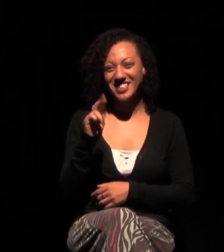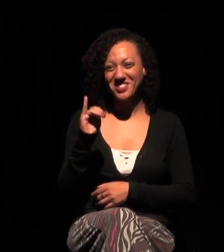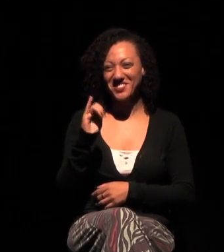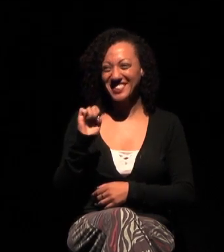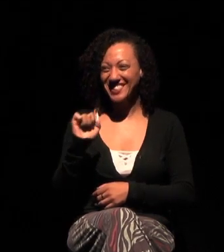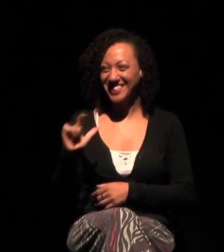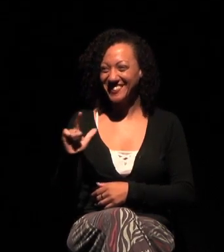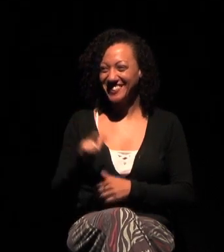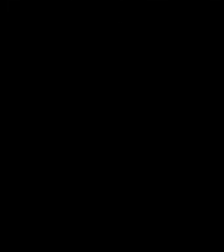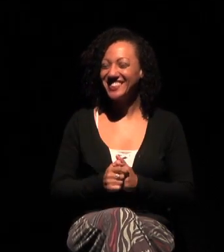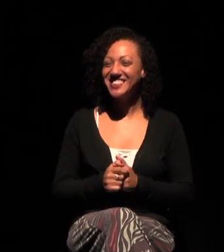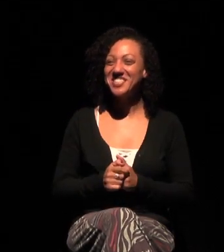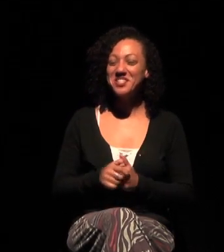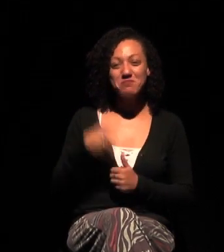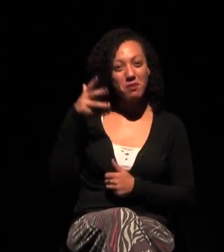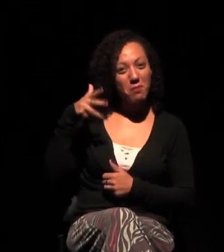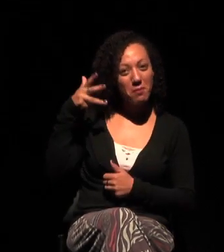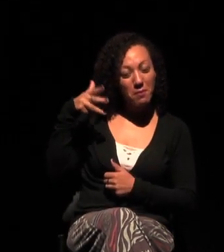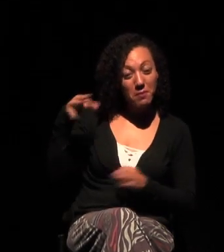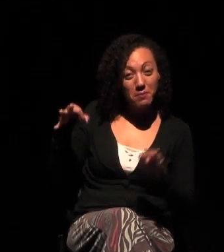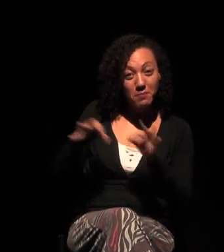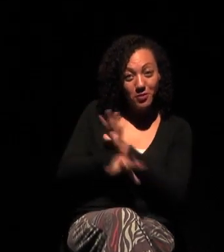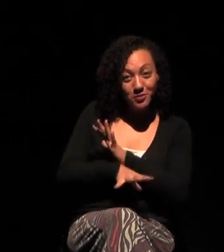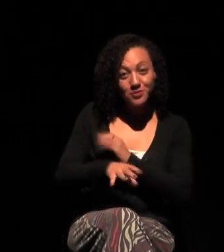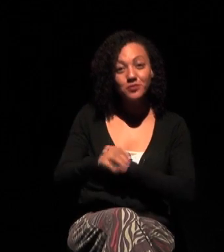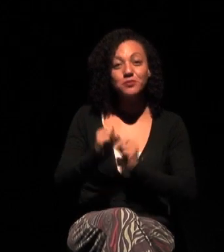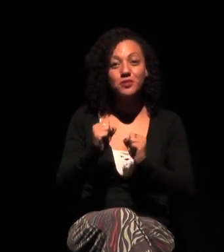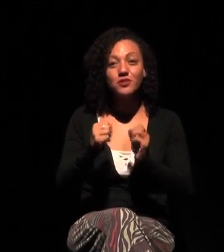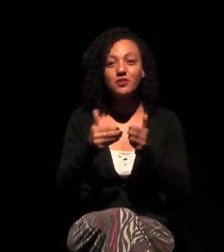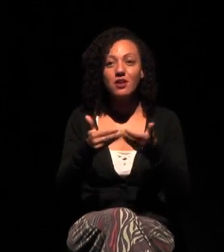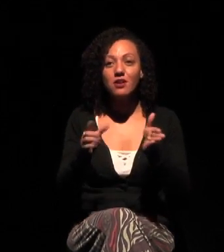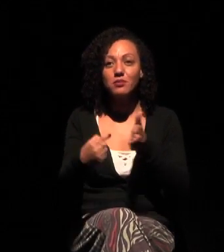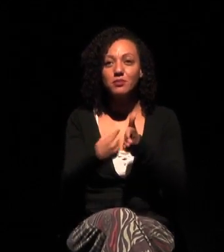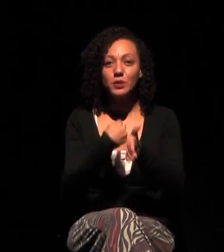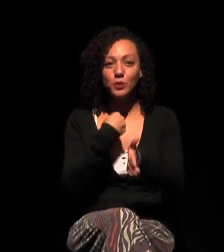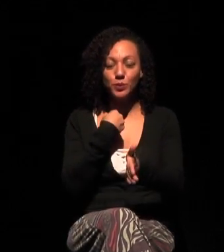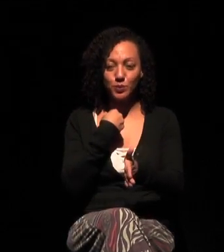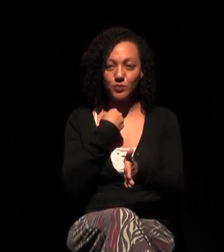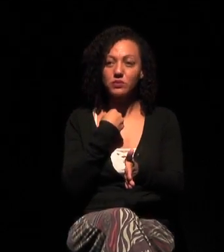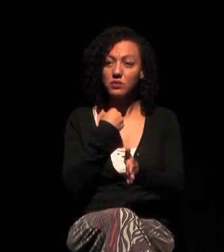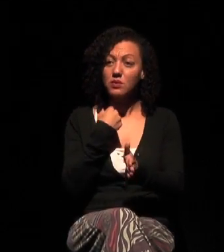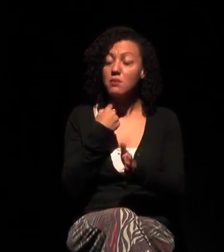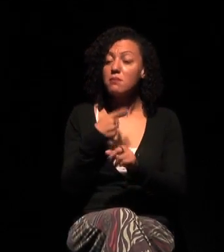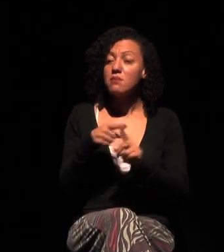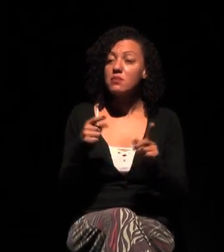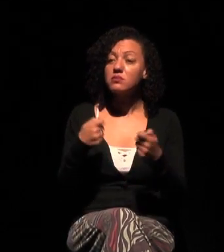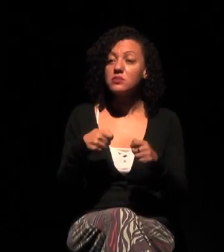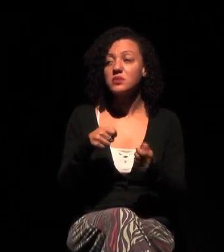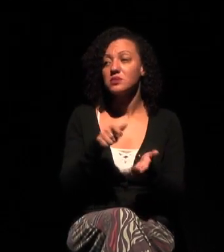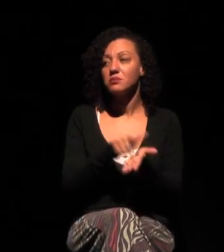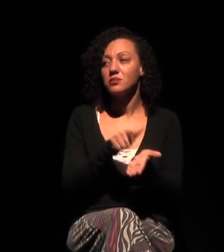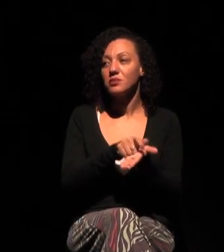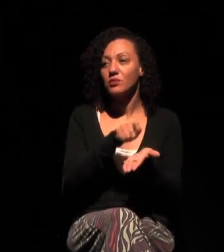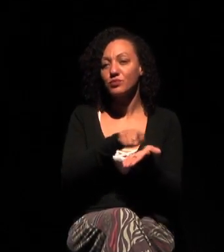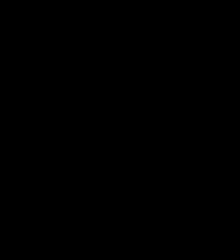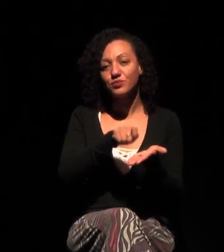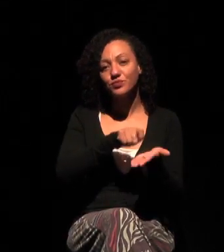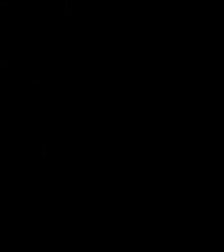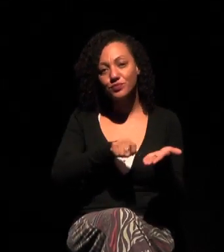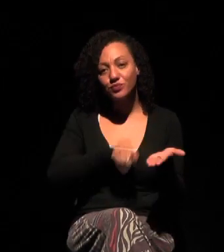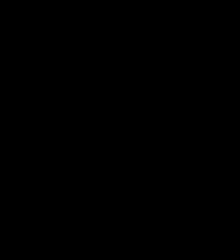colocações teremos espaço para perguntas feitas por escrito é e